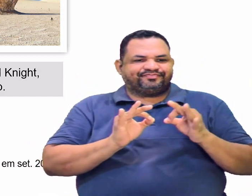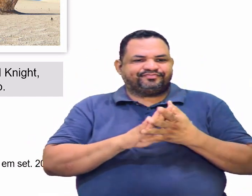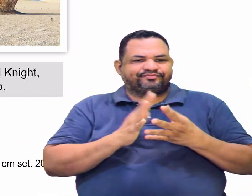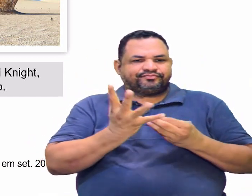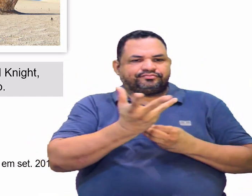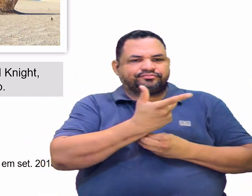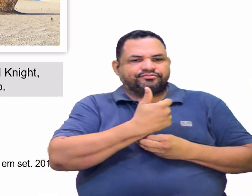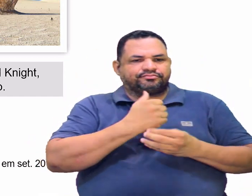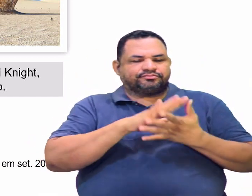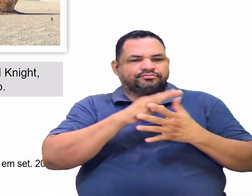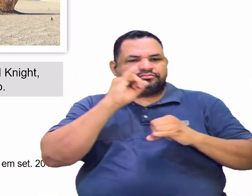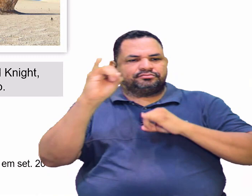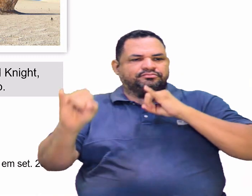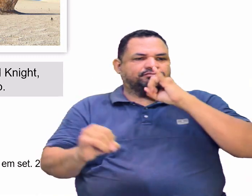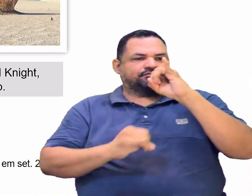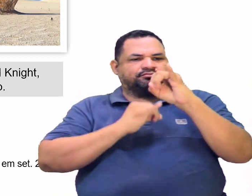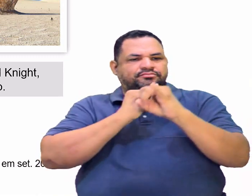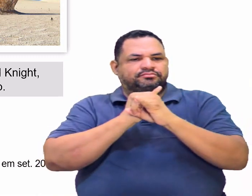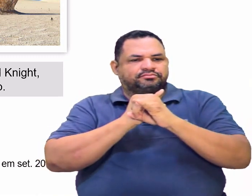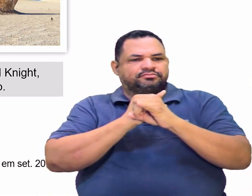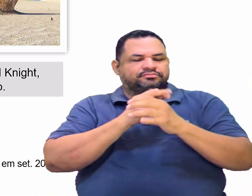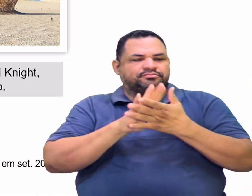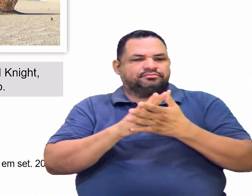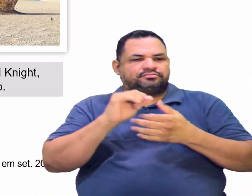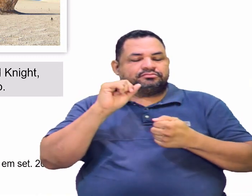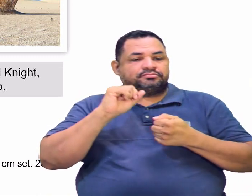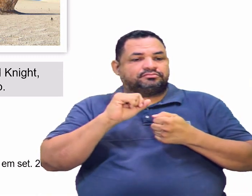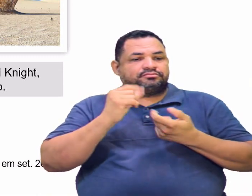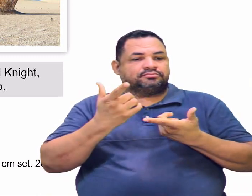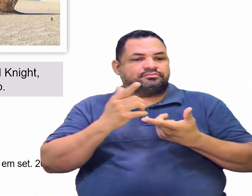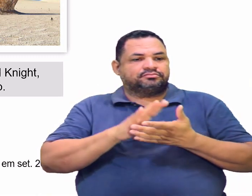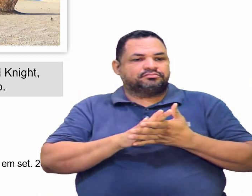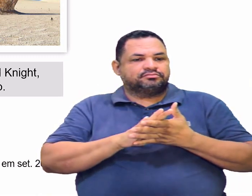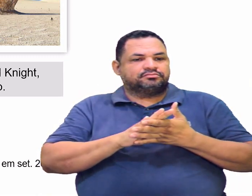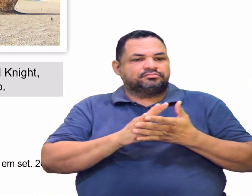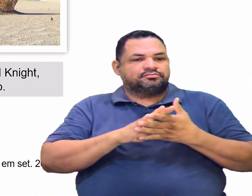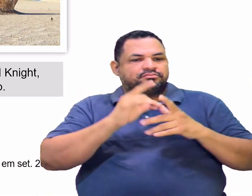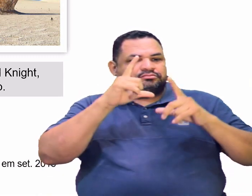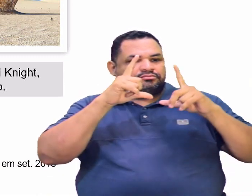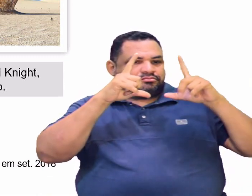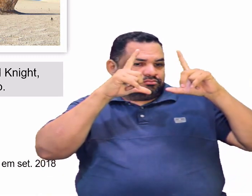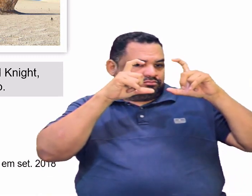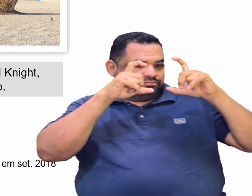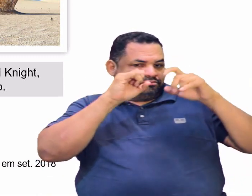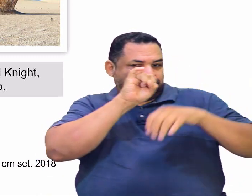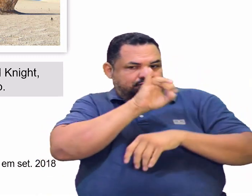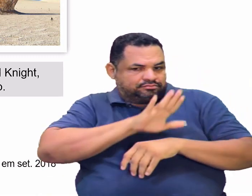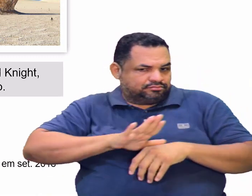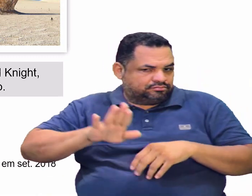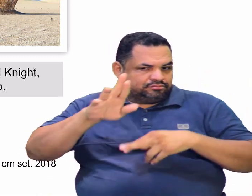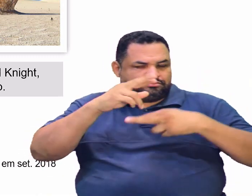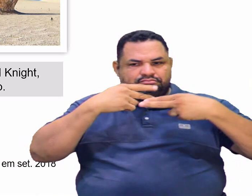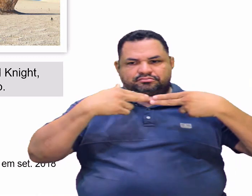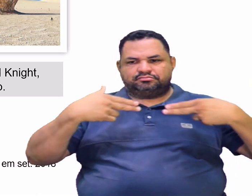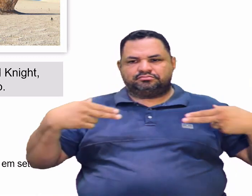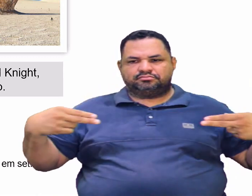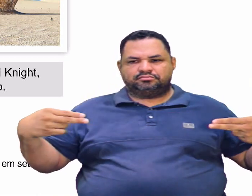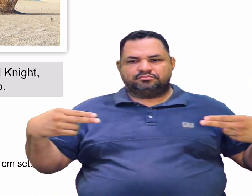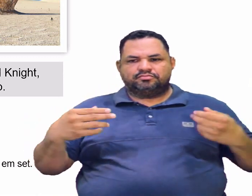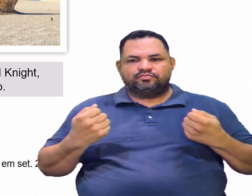digital são algumas delas, né? Edição de fotos e imagens, né? Você